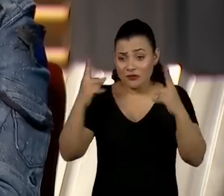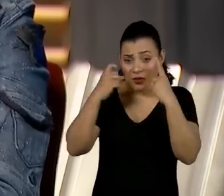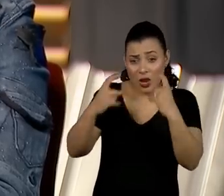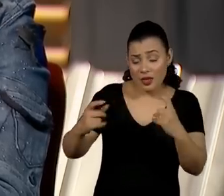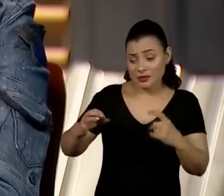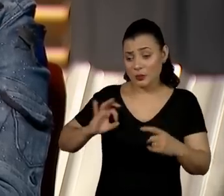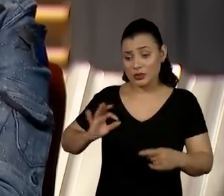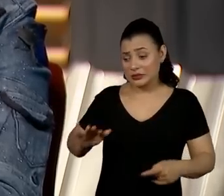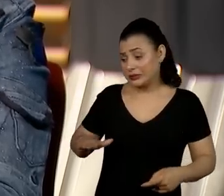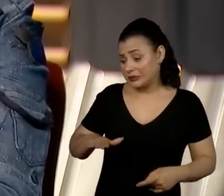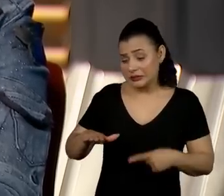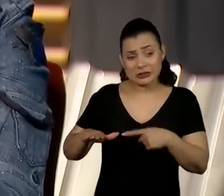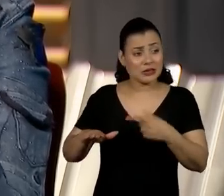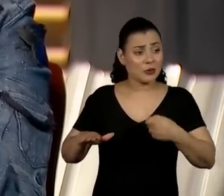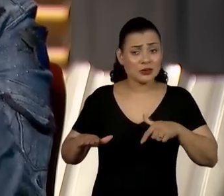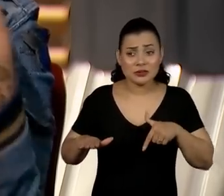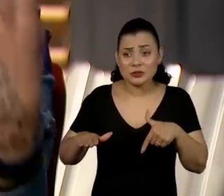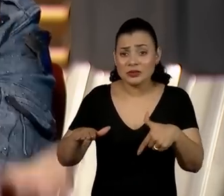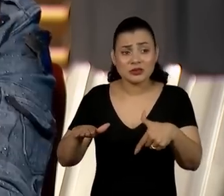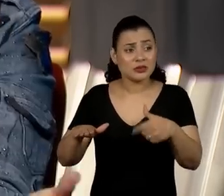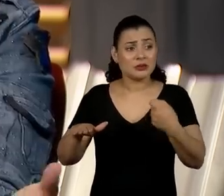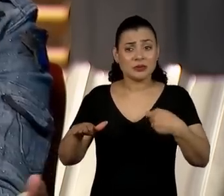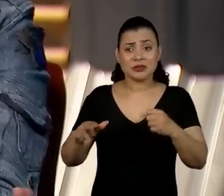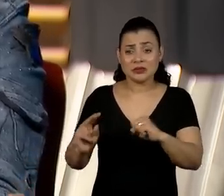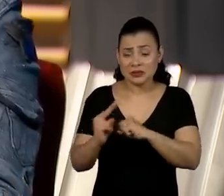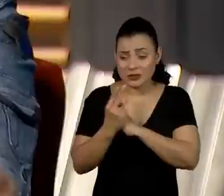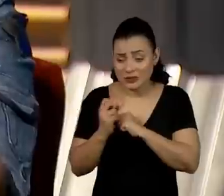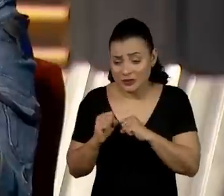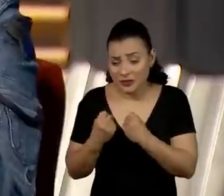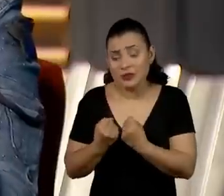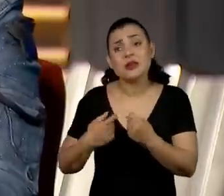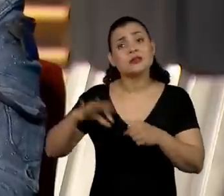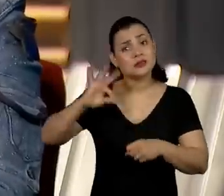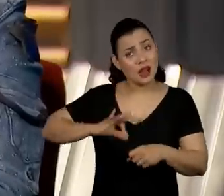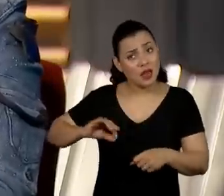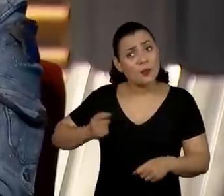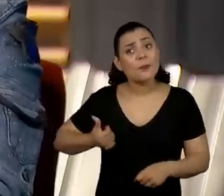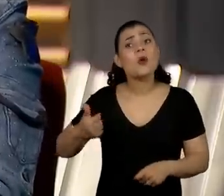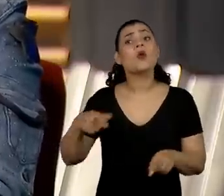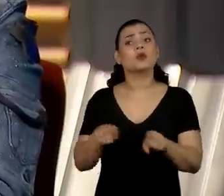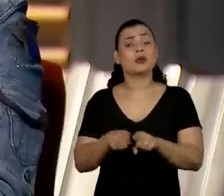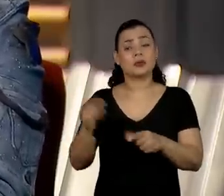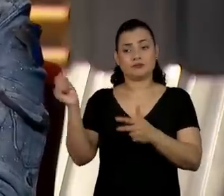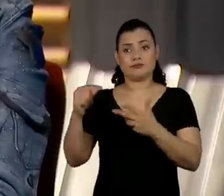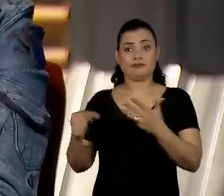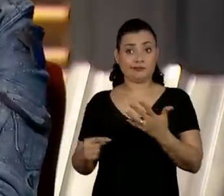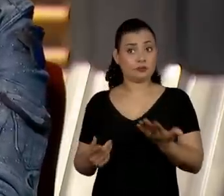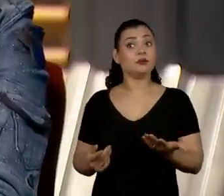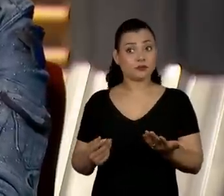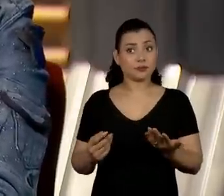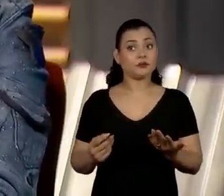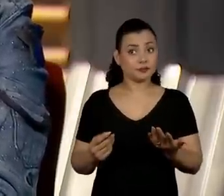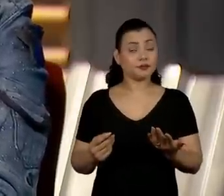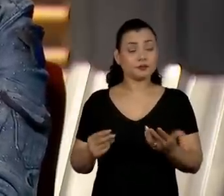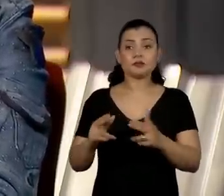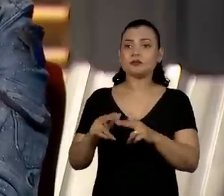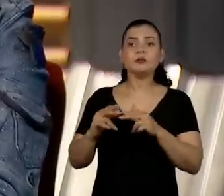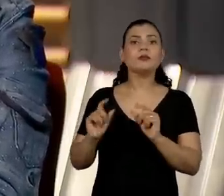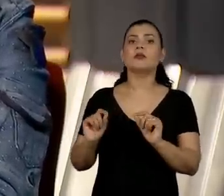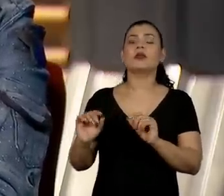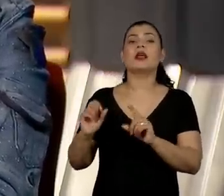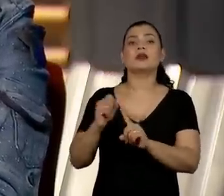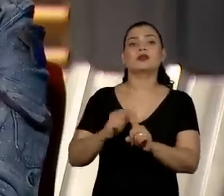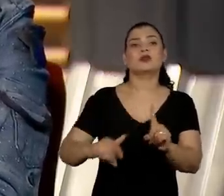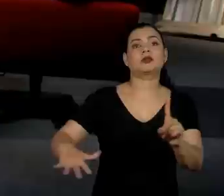violência e ele tem que se defender e ele também ganha pouco então assim eu falo tudo é uma questão